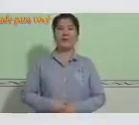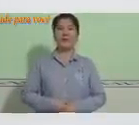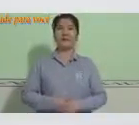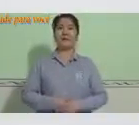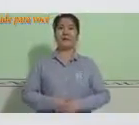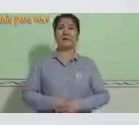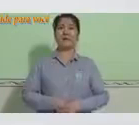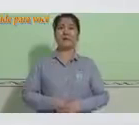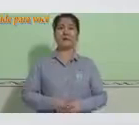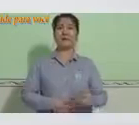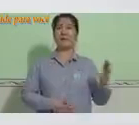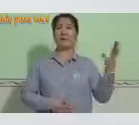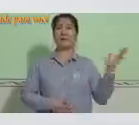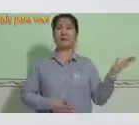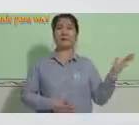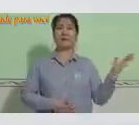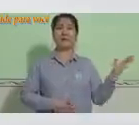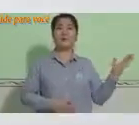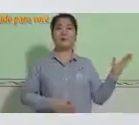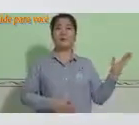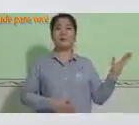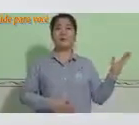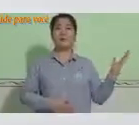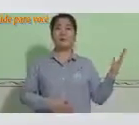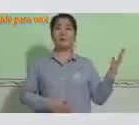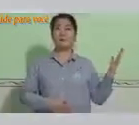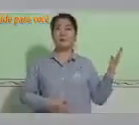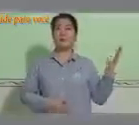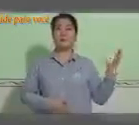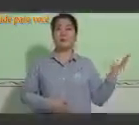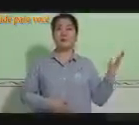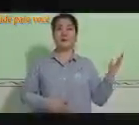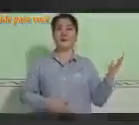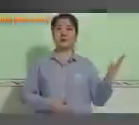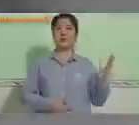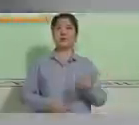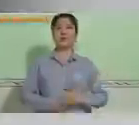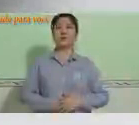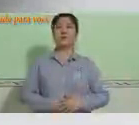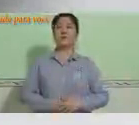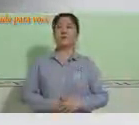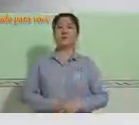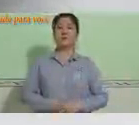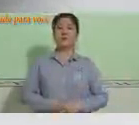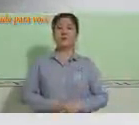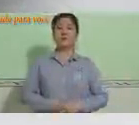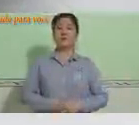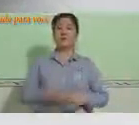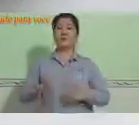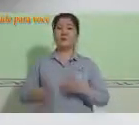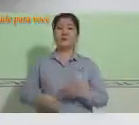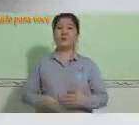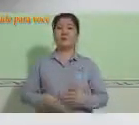fique adequadamente centrado no túnel, segurar o funil contra a mama com a ajuda do polegar e do indicador e suportar a mama